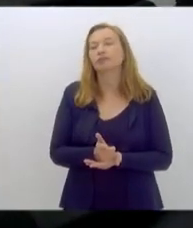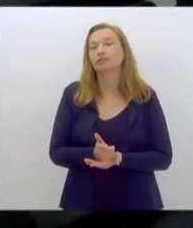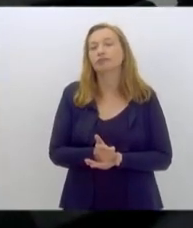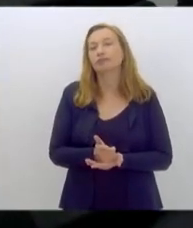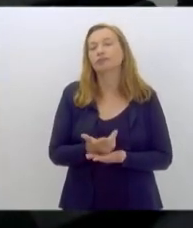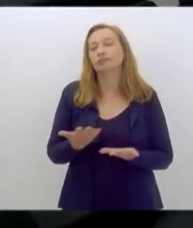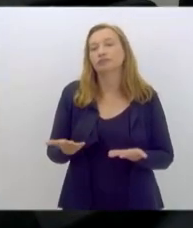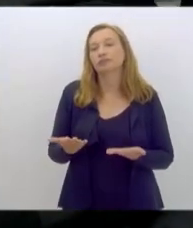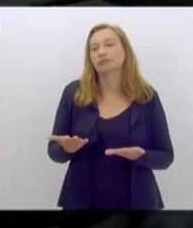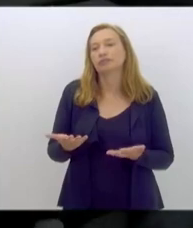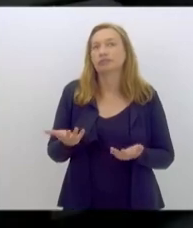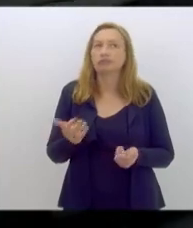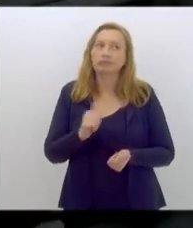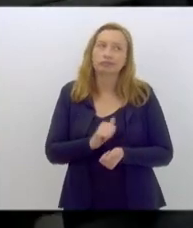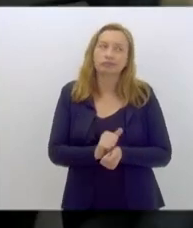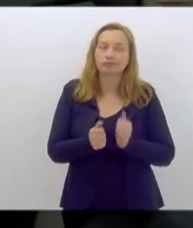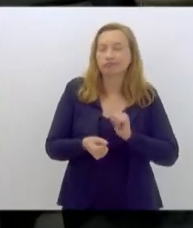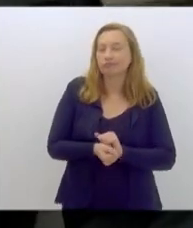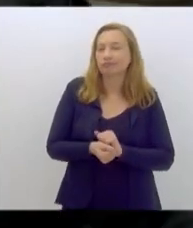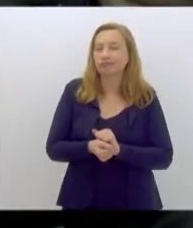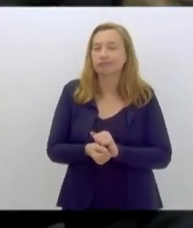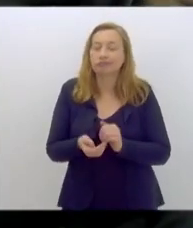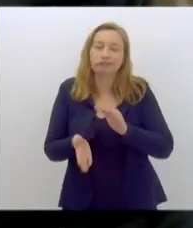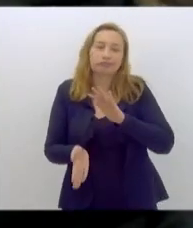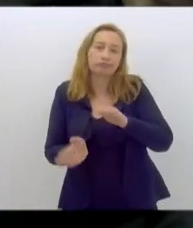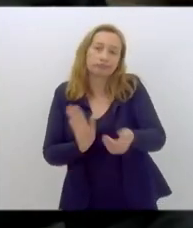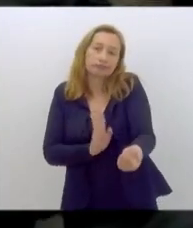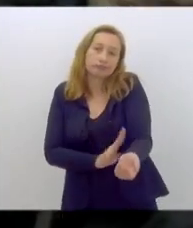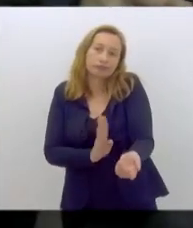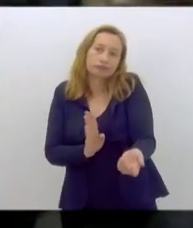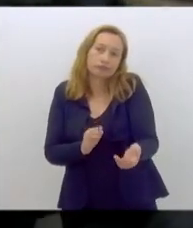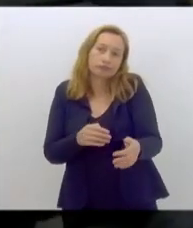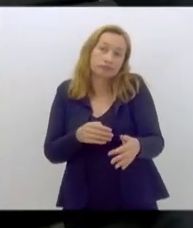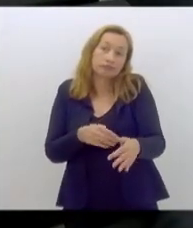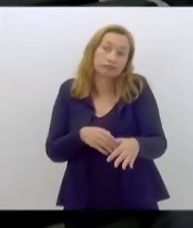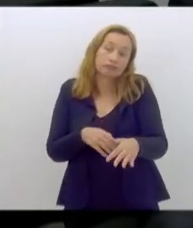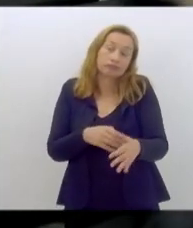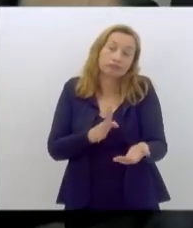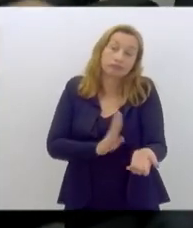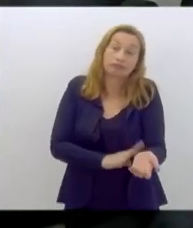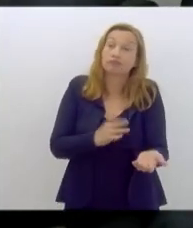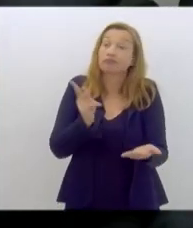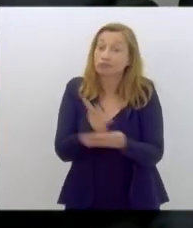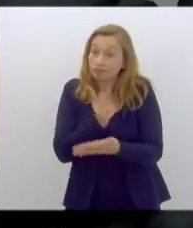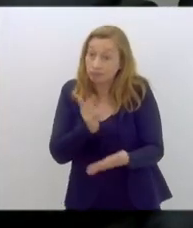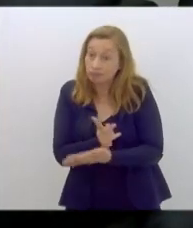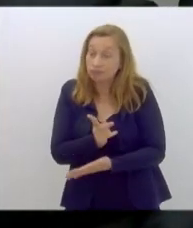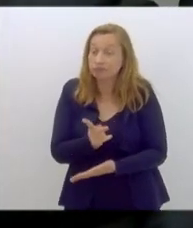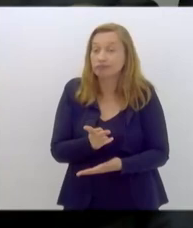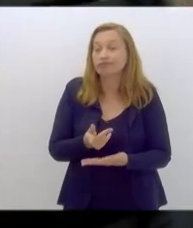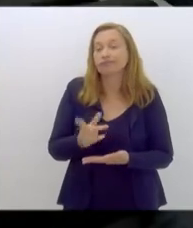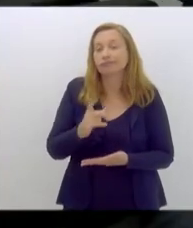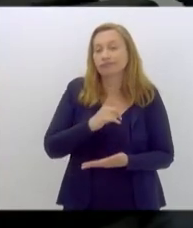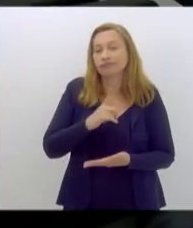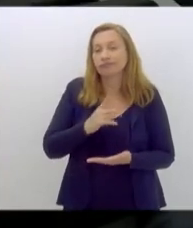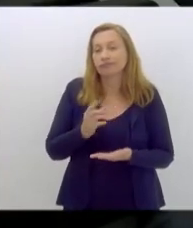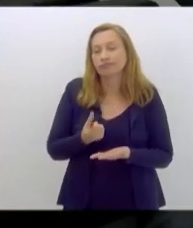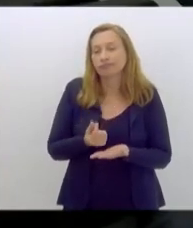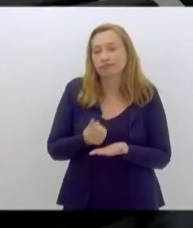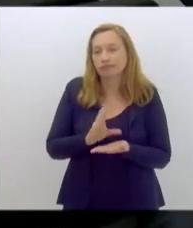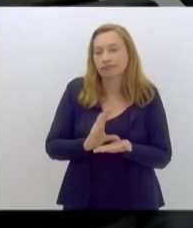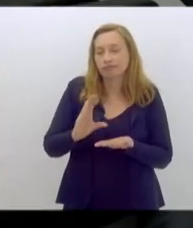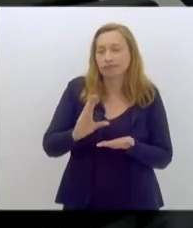acaba se adotando esse esse vício de que é um erro porque é onde se tem o maior recurso